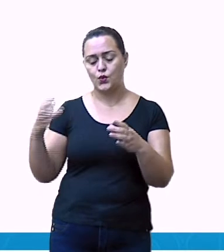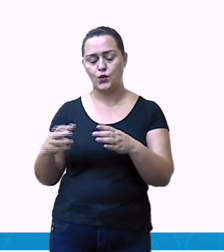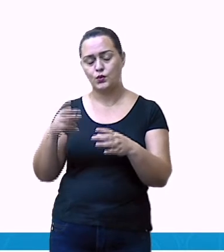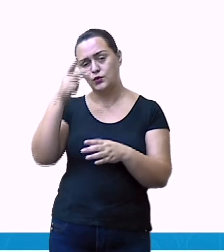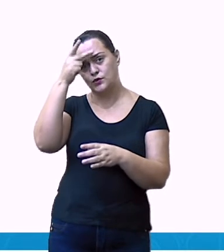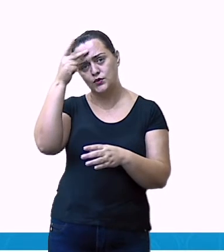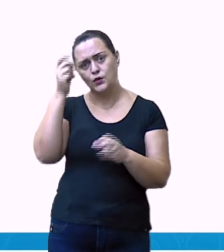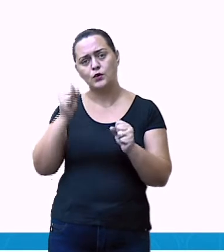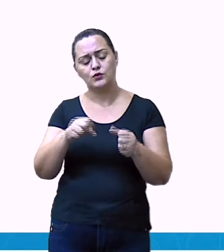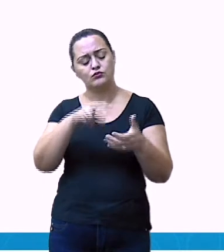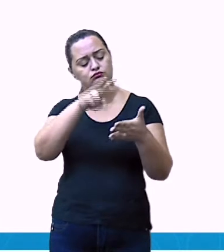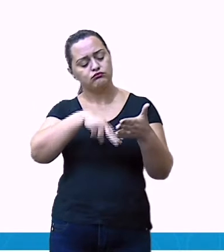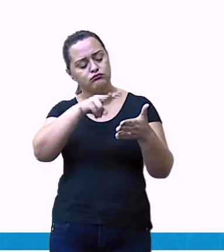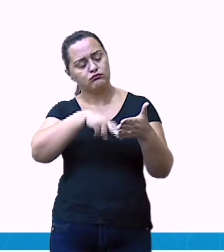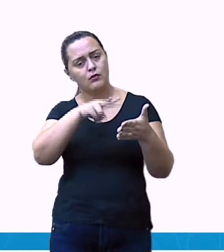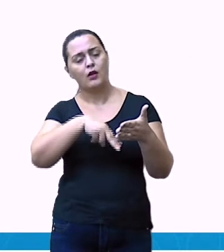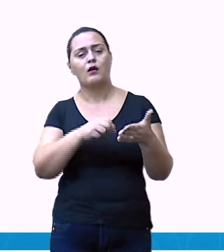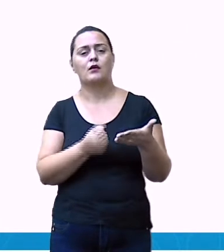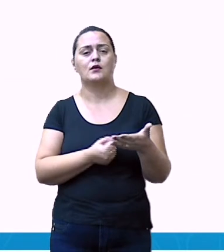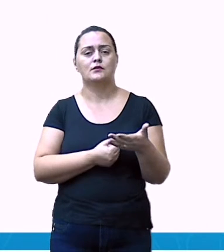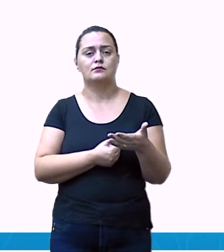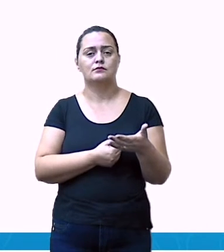essa escrita.